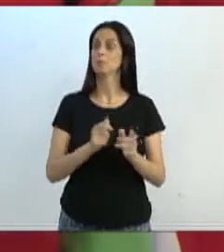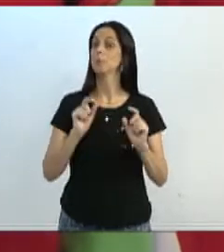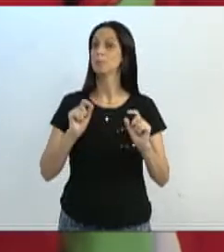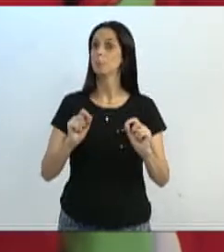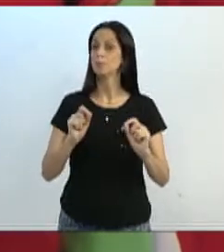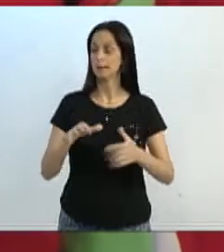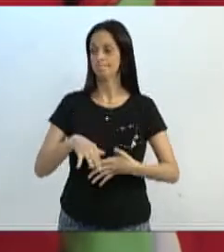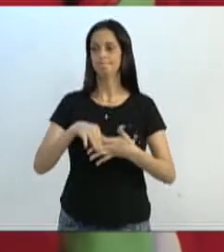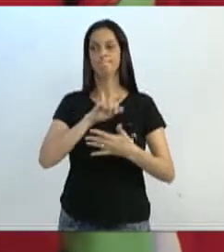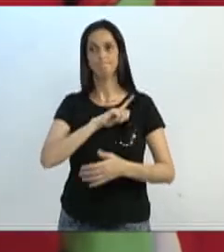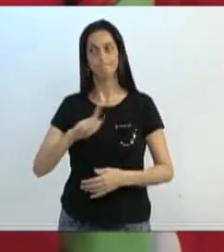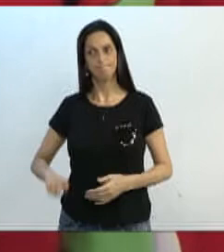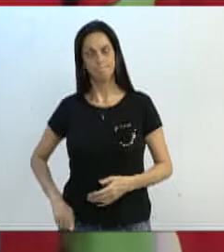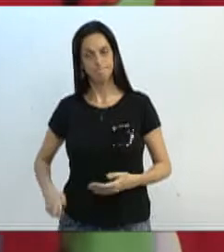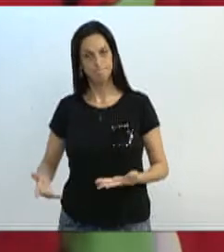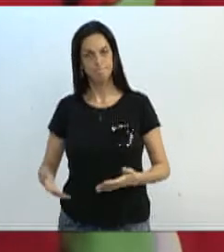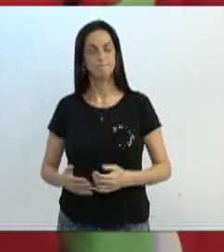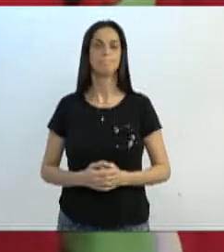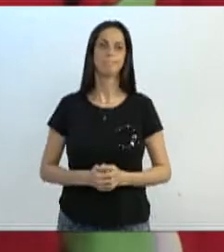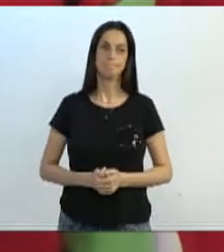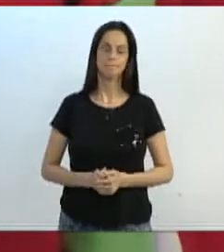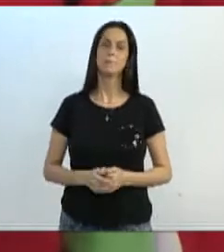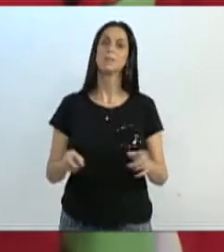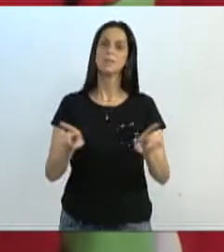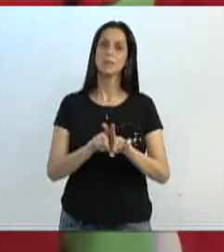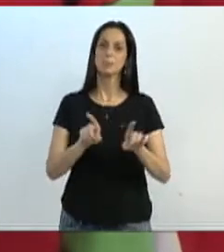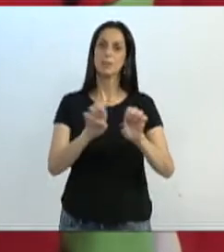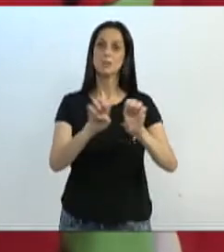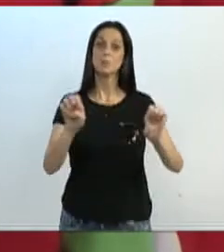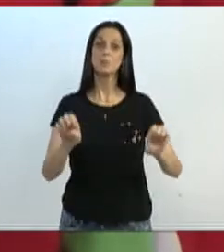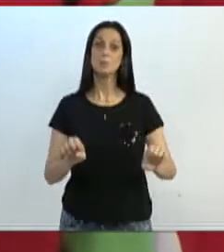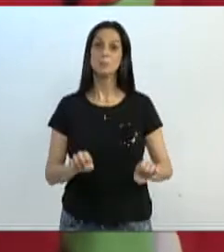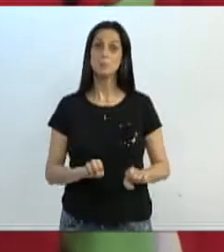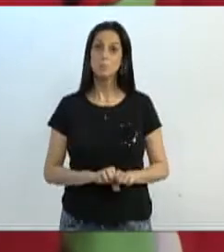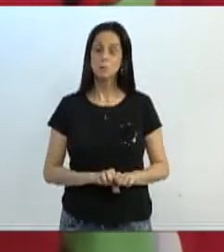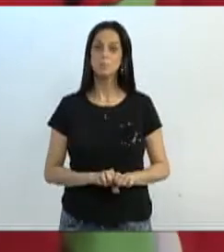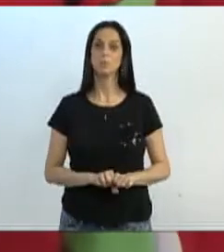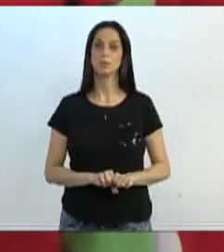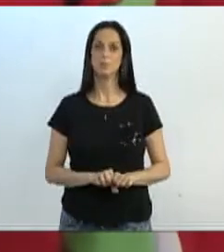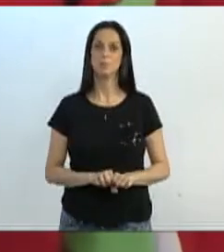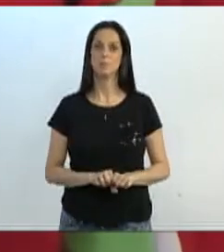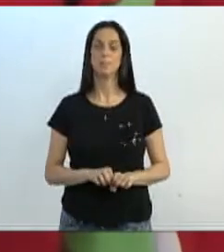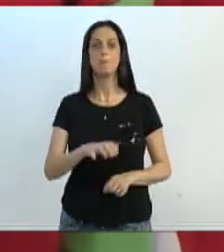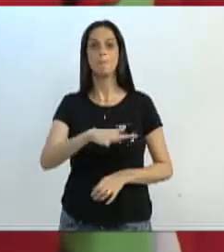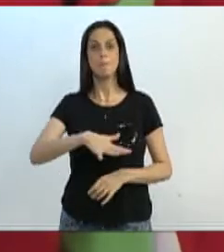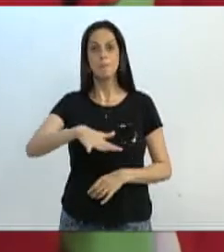líder do governo, com relação também à estrutura dos nossos